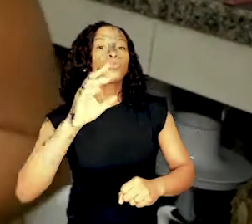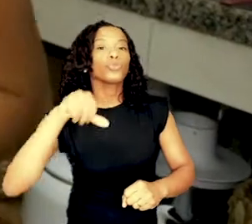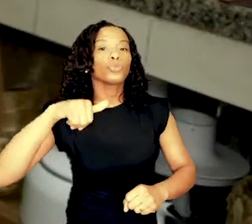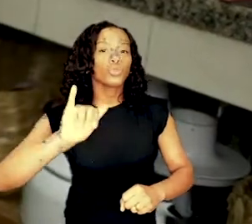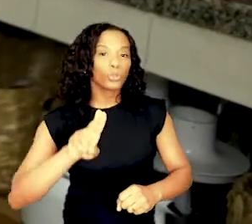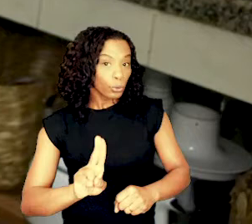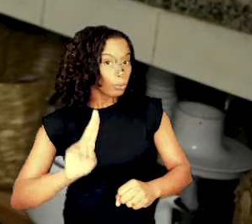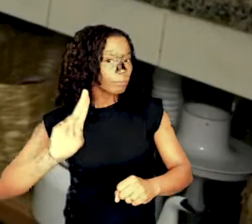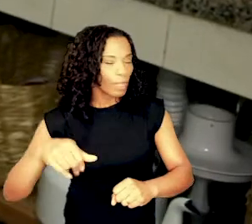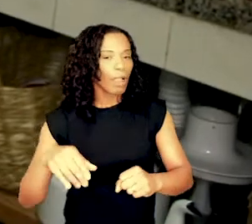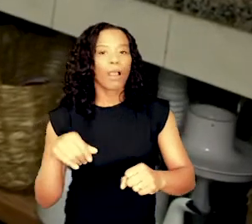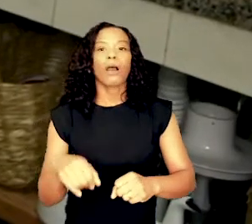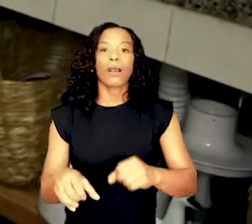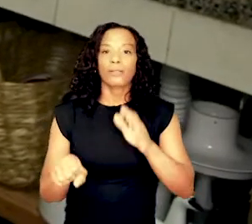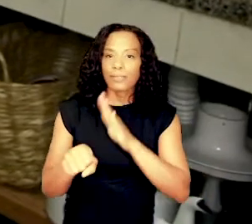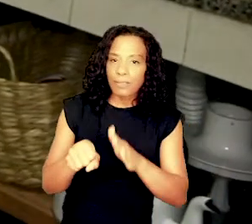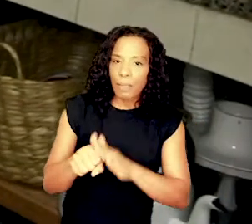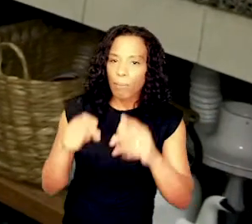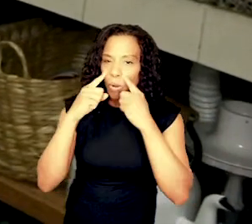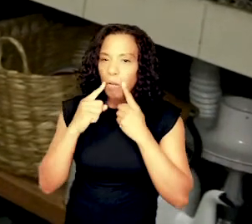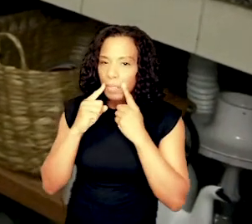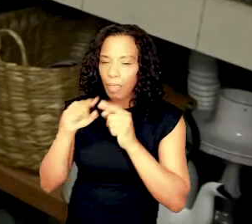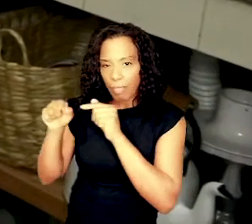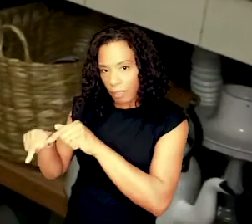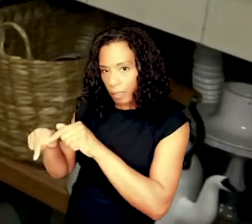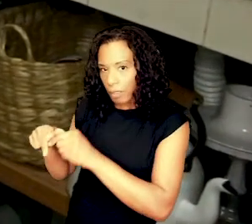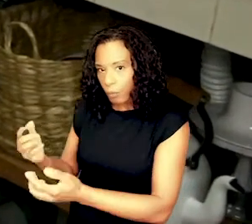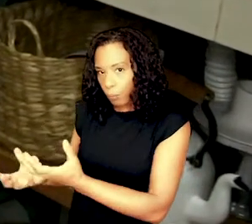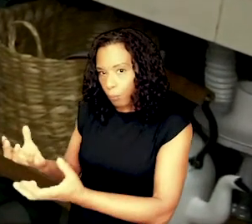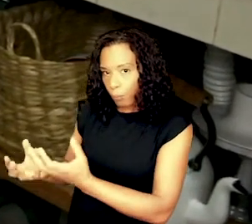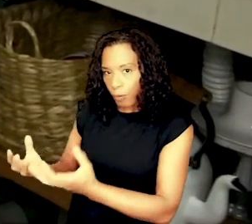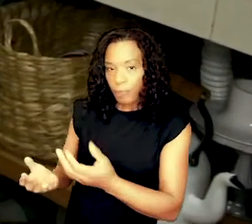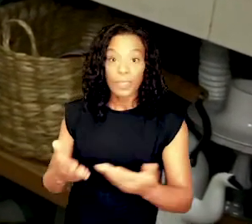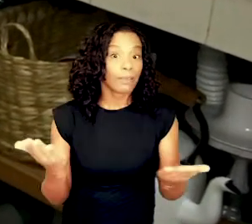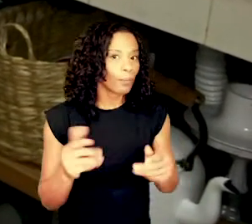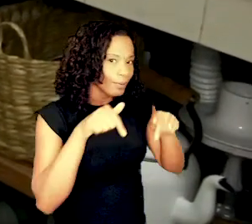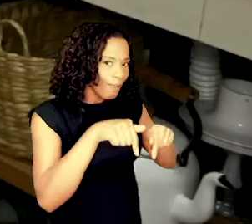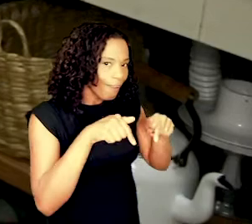Enquanto a nossa cebola tá terminando de dourar, vamos colocar o nosso tofu para fritar.